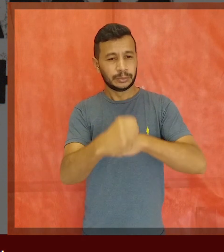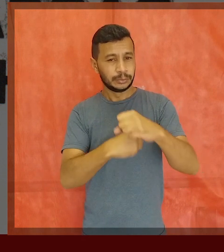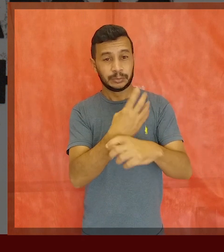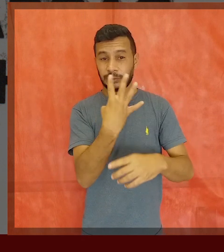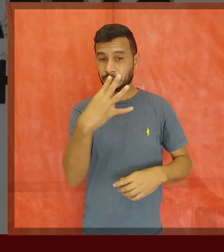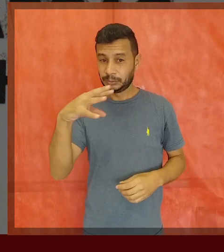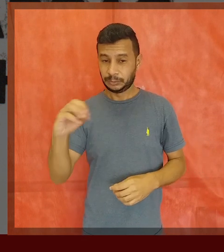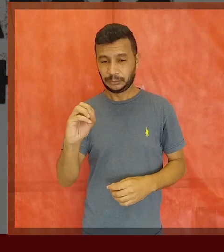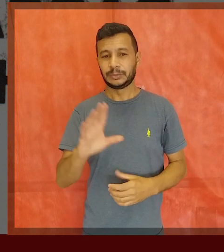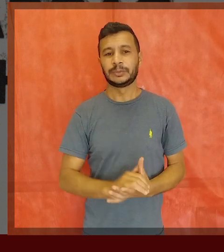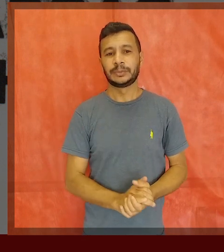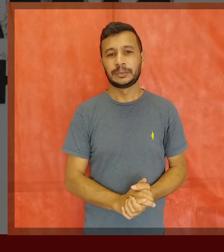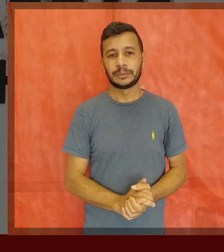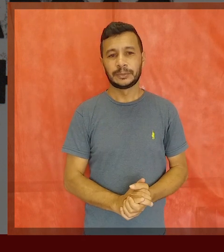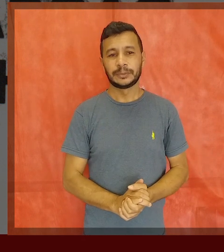décadas.